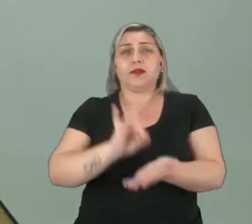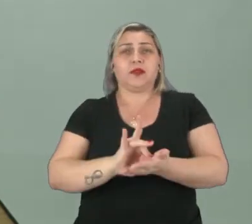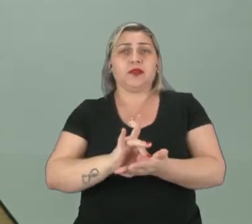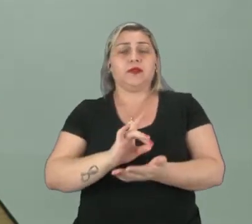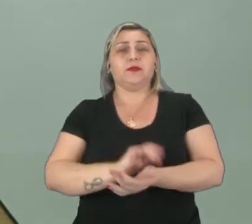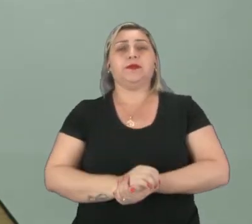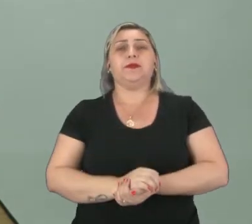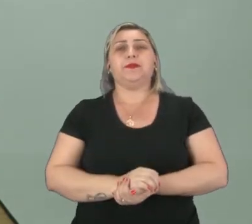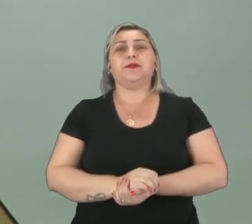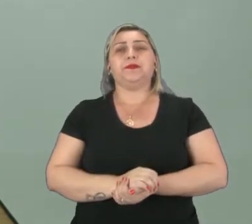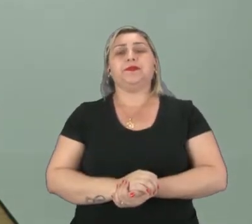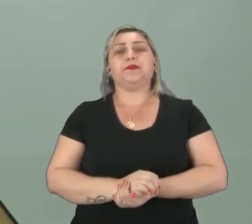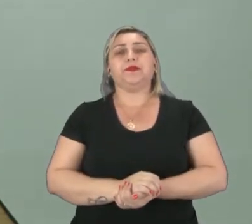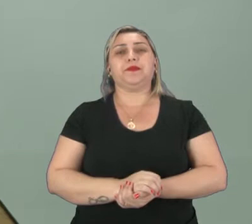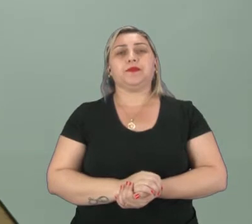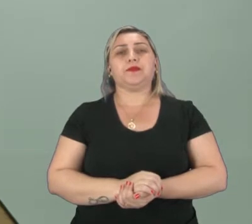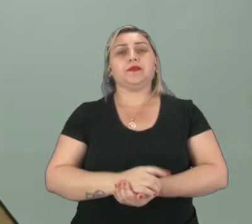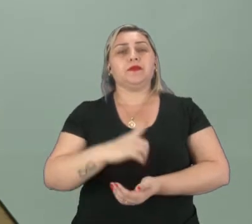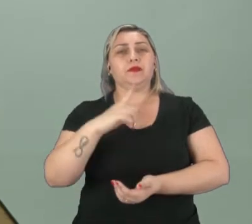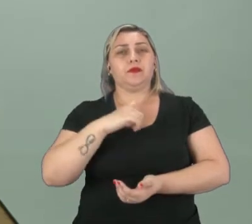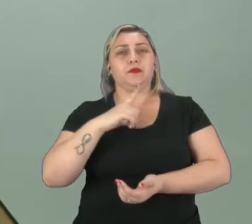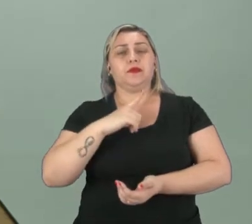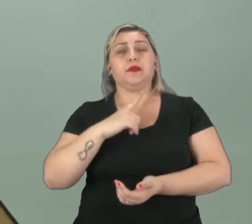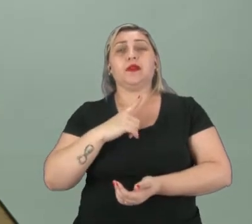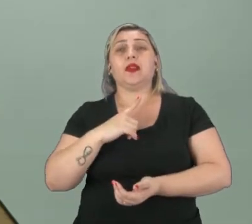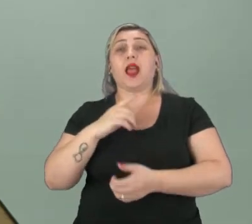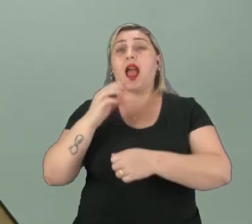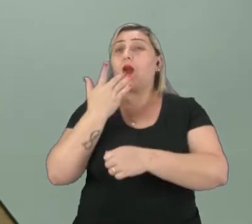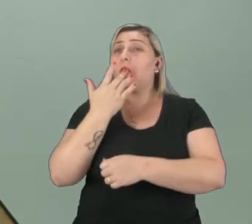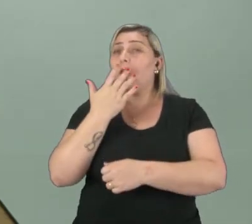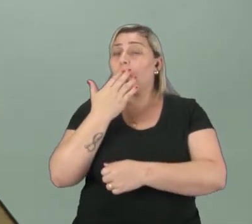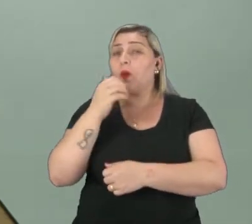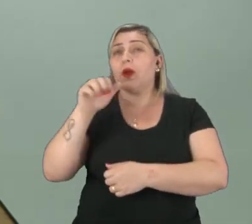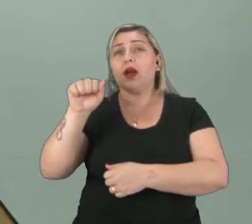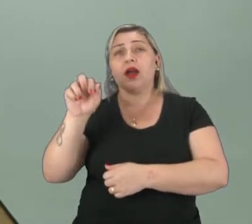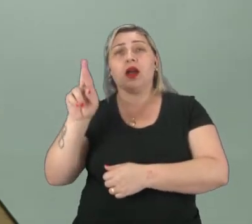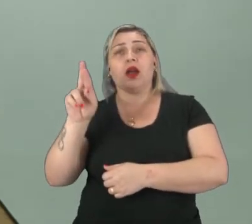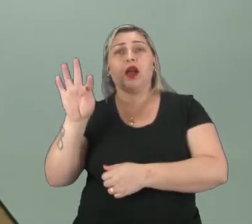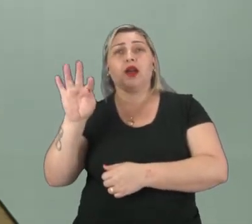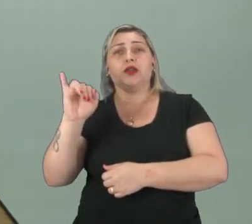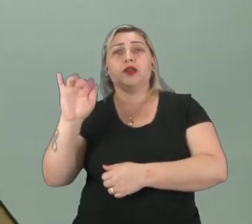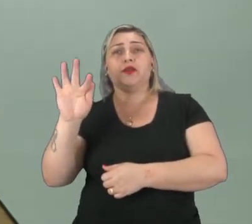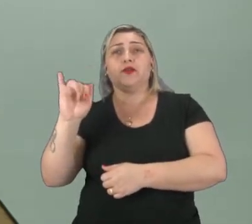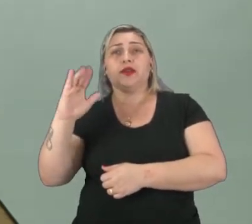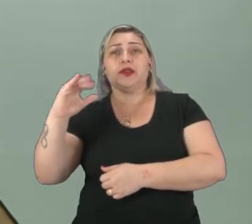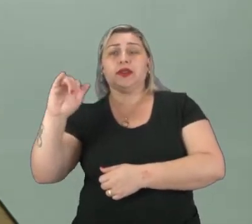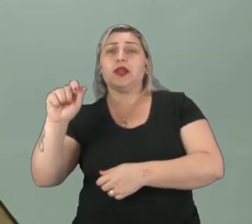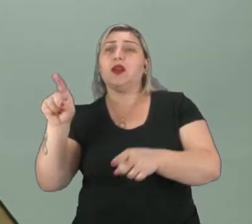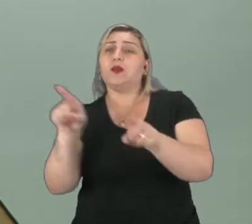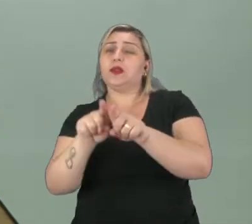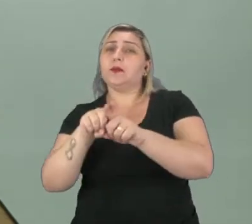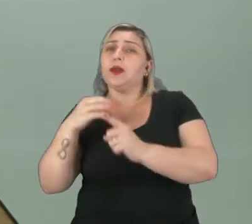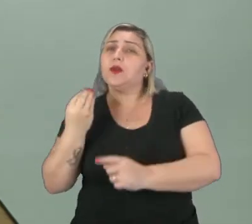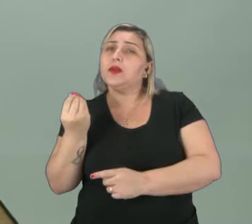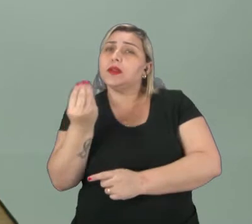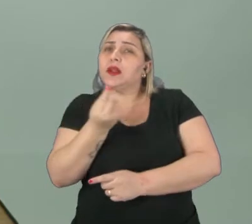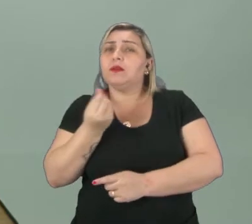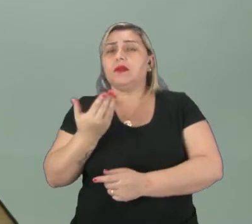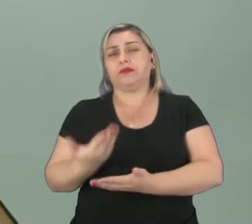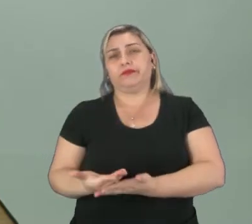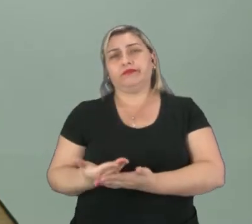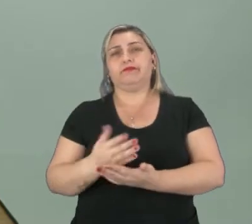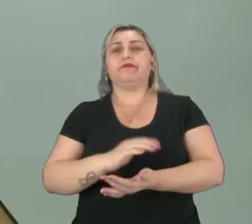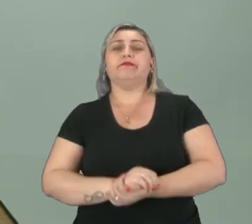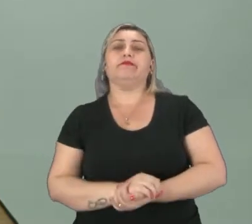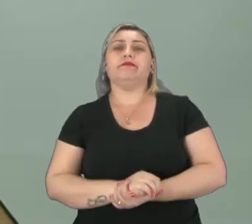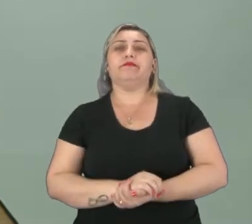verdade, como na maioria deles tem, é um aroma artificial, é um sabor artificial, não é o sabor natural daquele alimento.